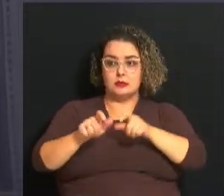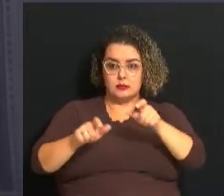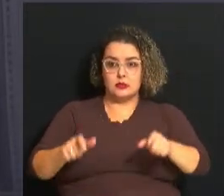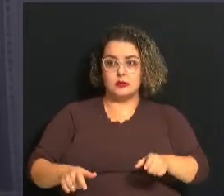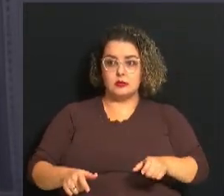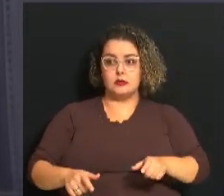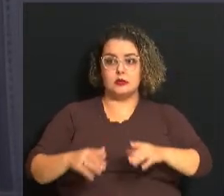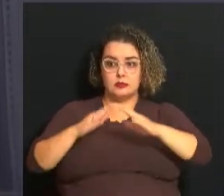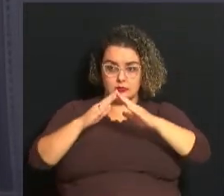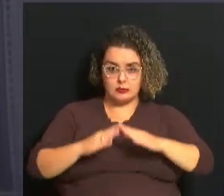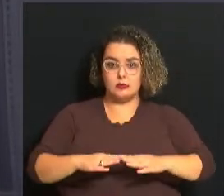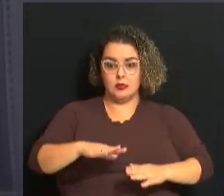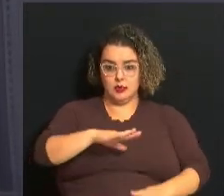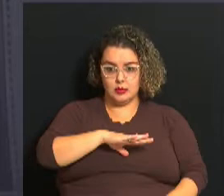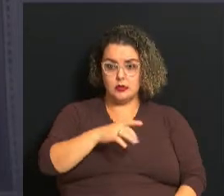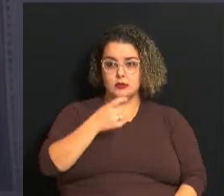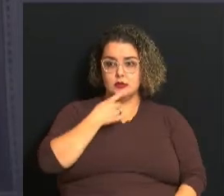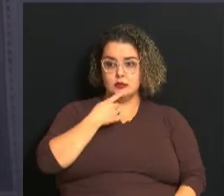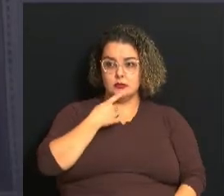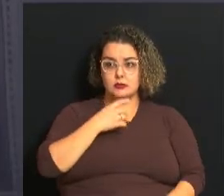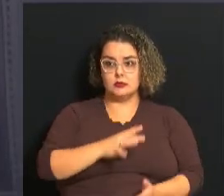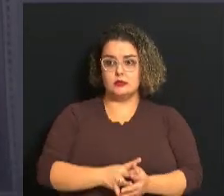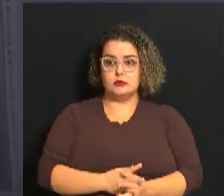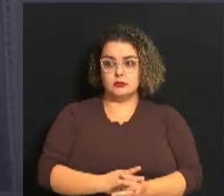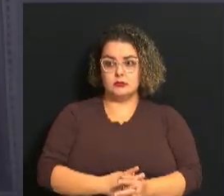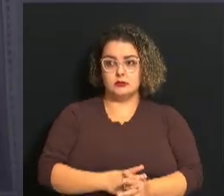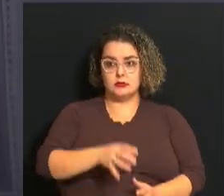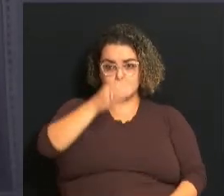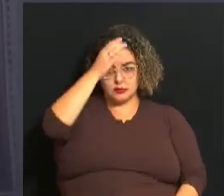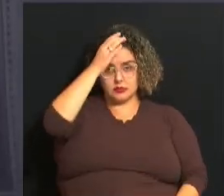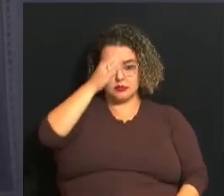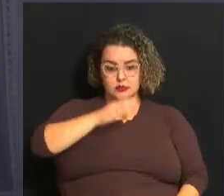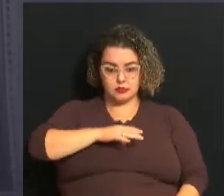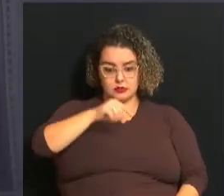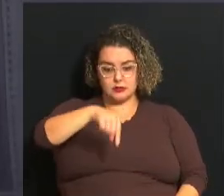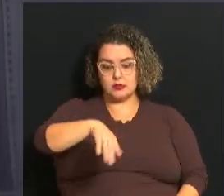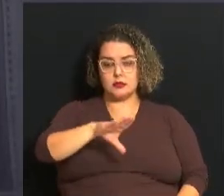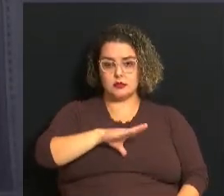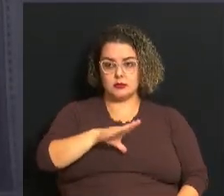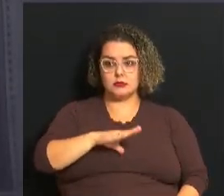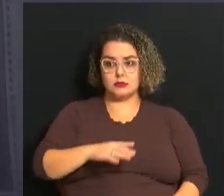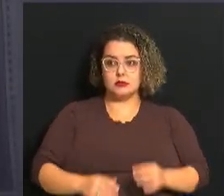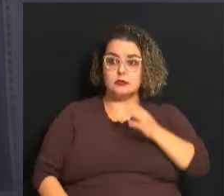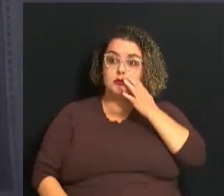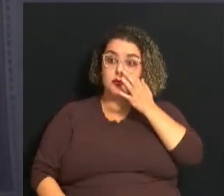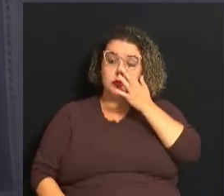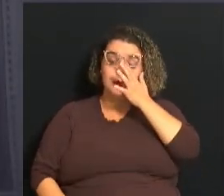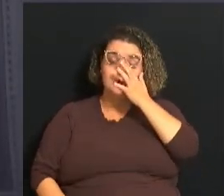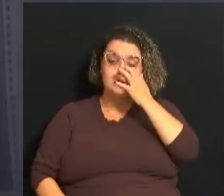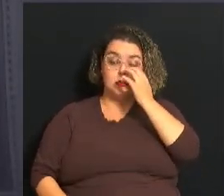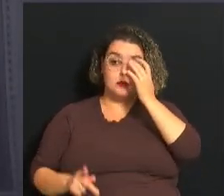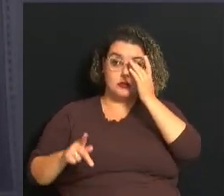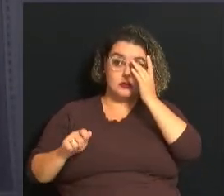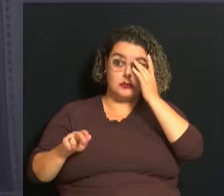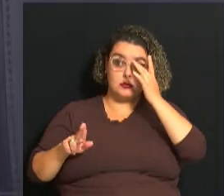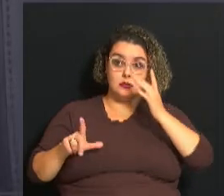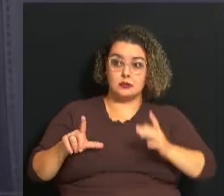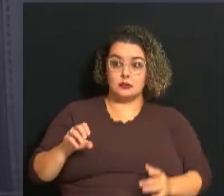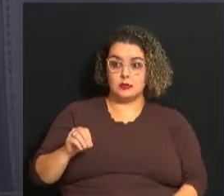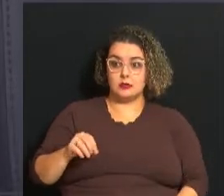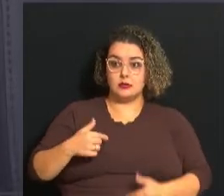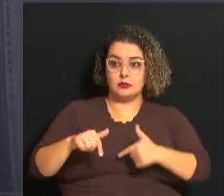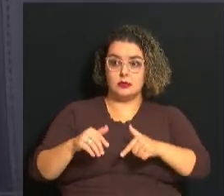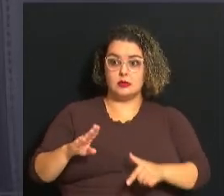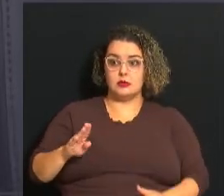moram aqui em Campinas inclusive são aqui cidadãos aqui dessa cidade e o Paulo trabalhava na base Então não é um